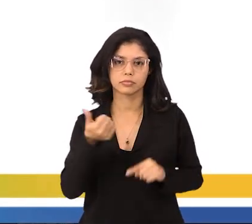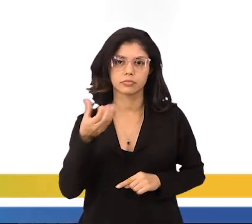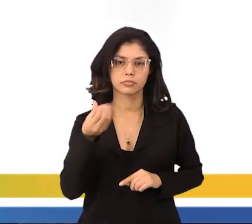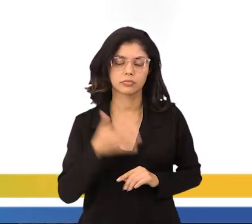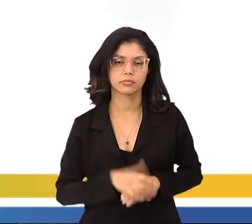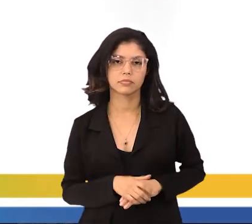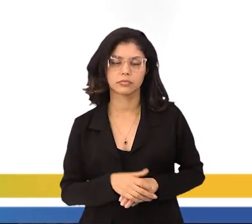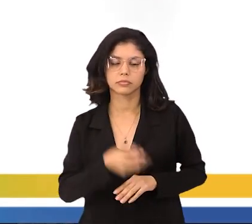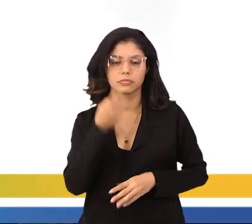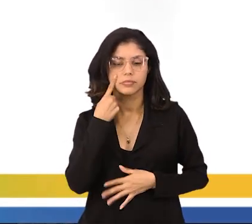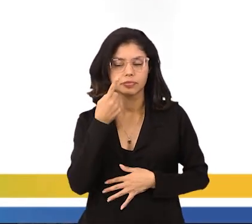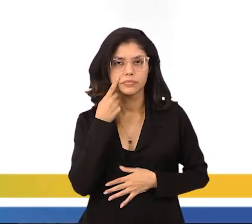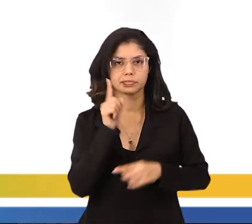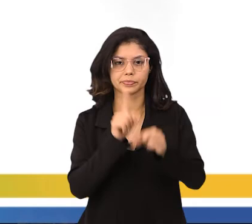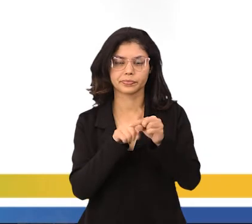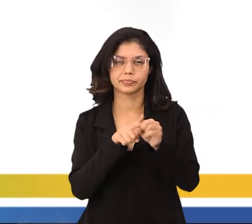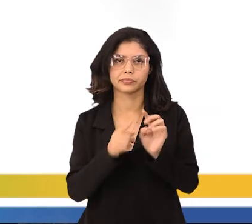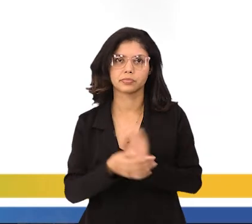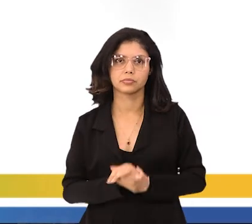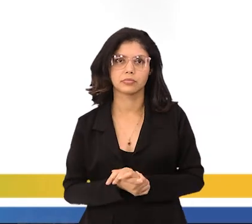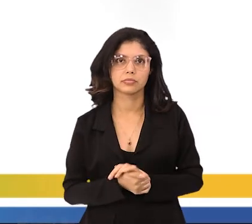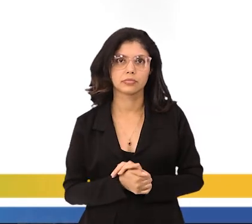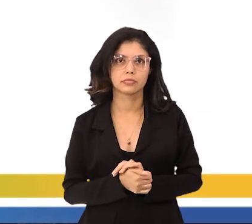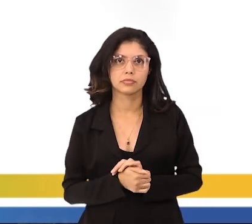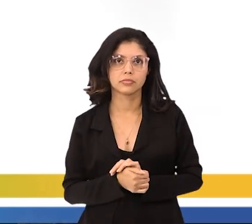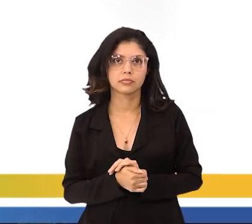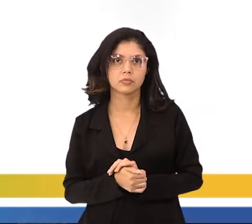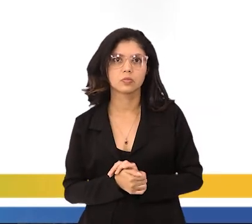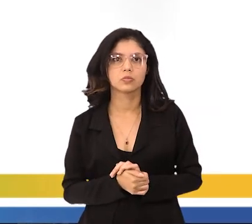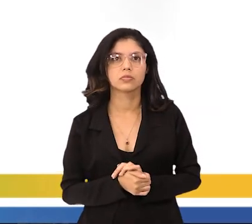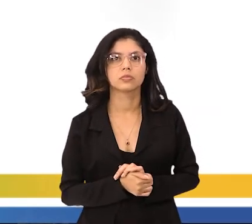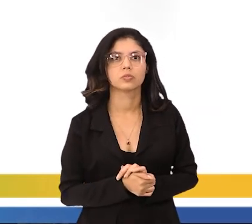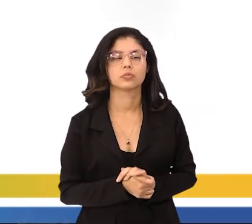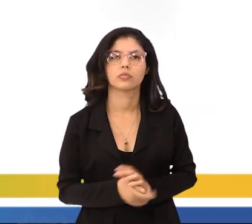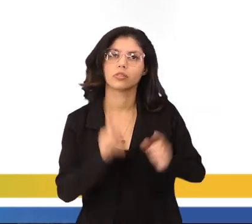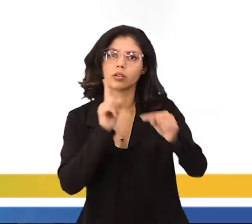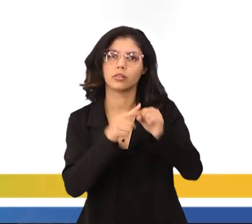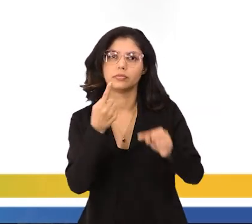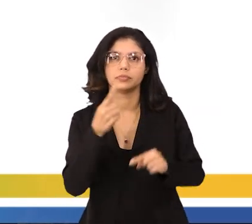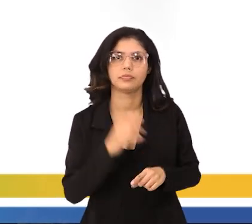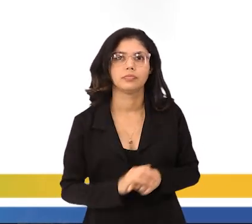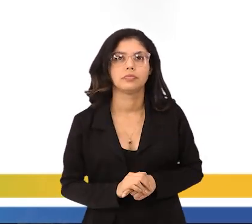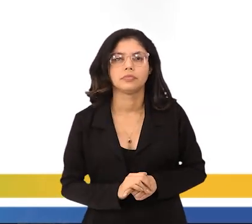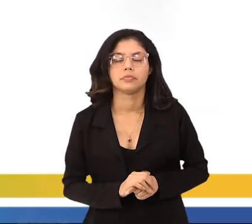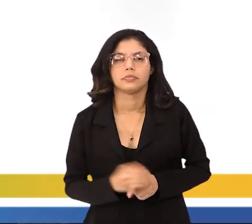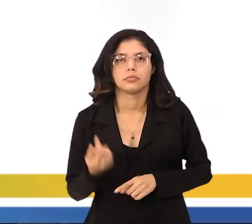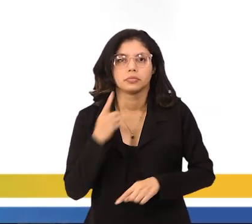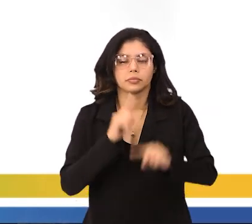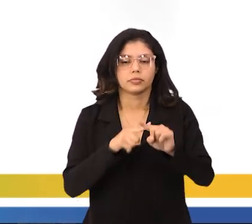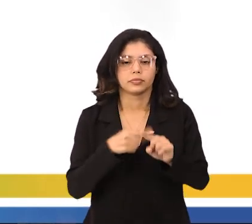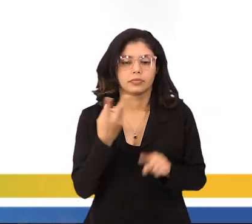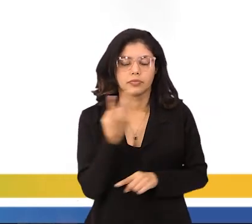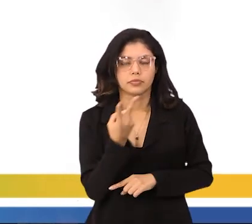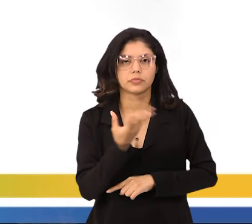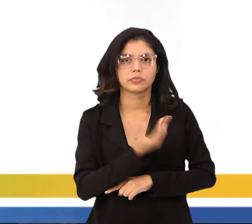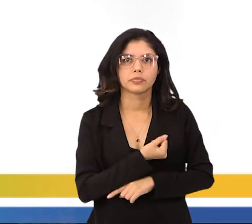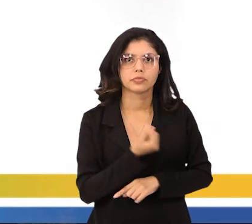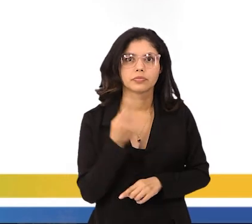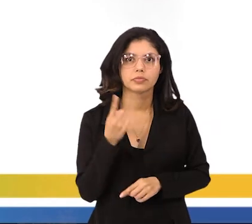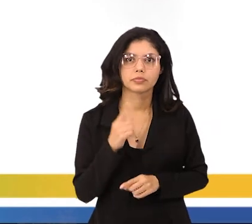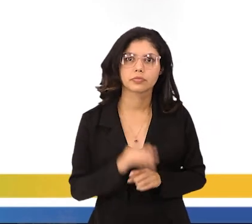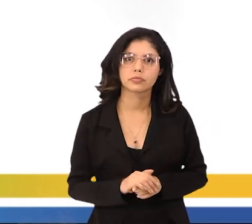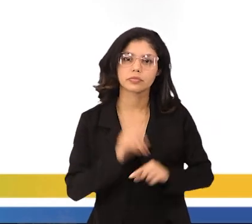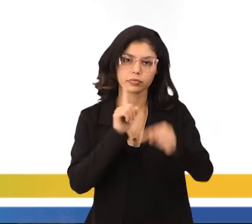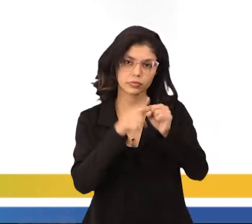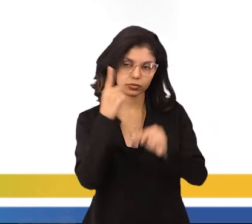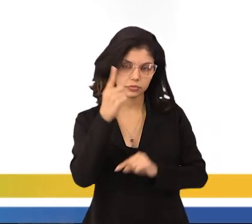16. Veja que o resultado vai ser positivo. Olha aqui o segundo. Mais 1 ao quadrado. Quando eu multiplico dois números que são positivos, o